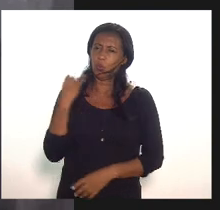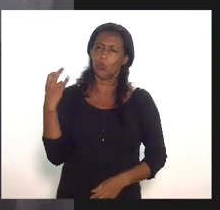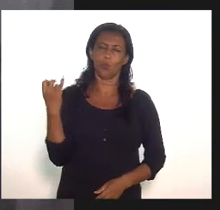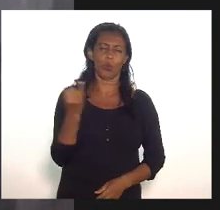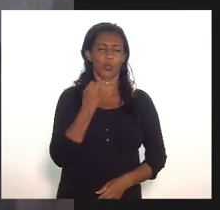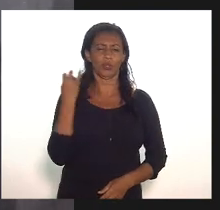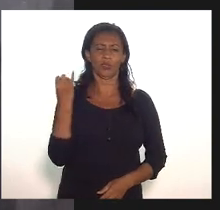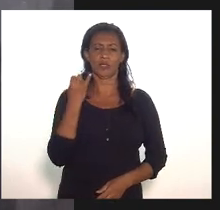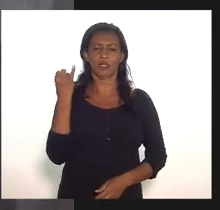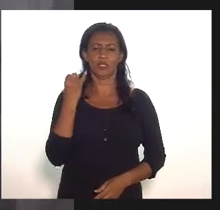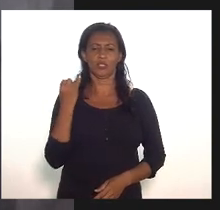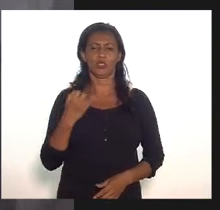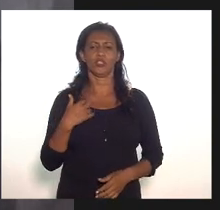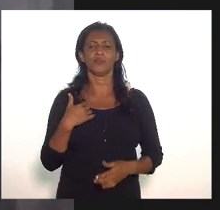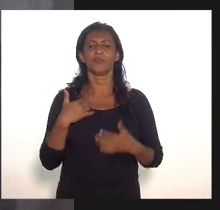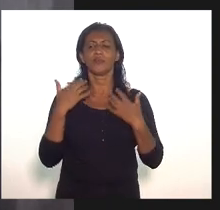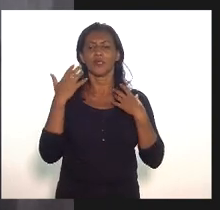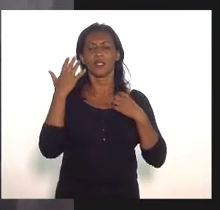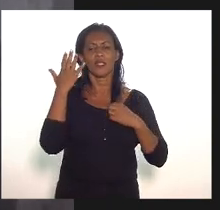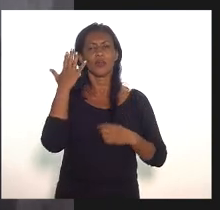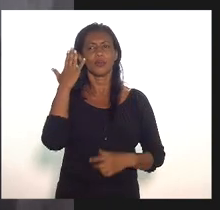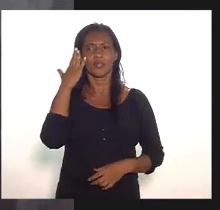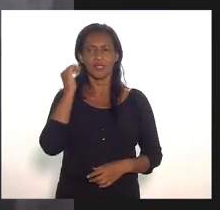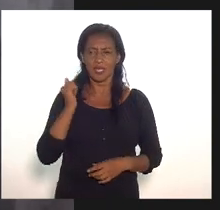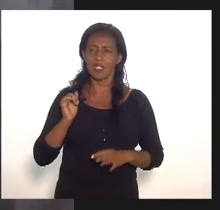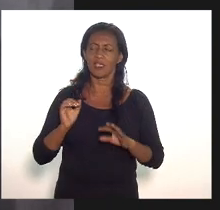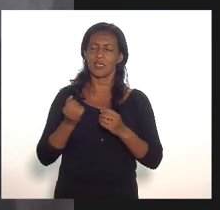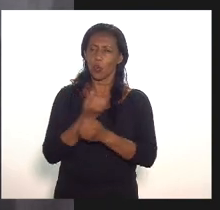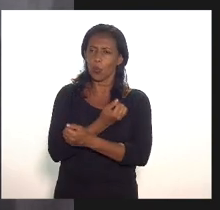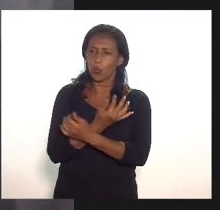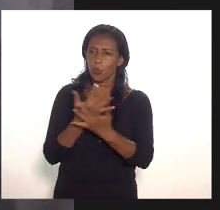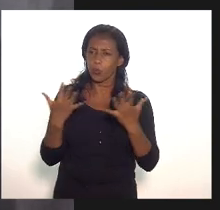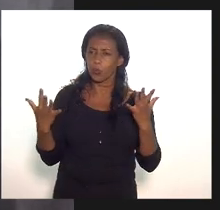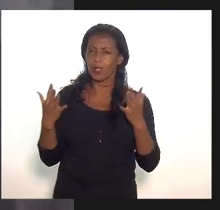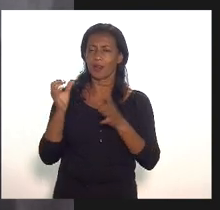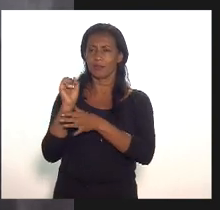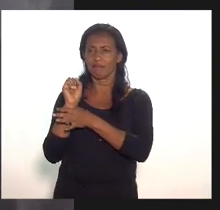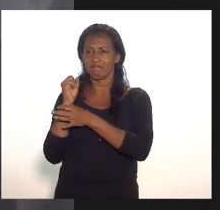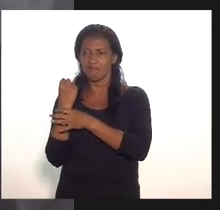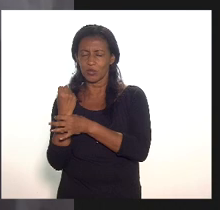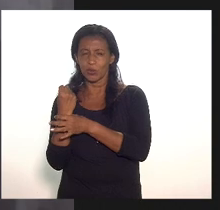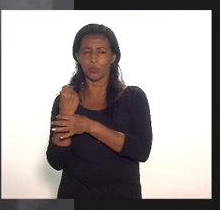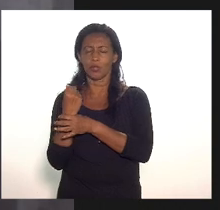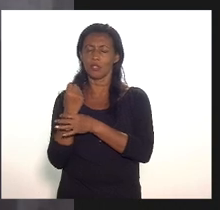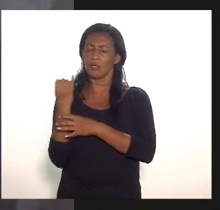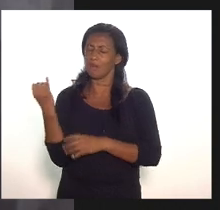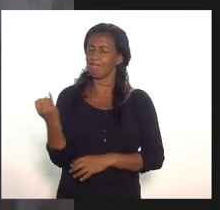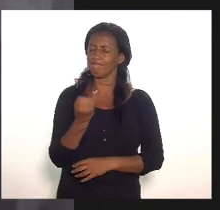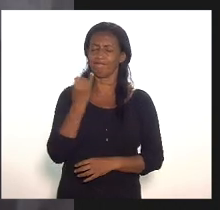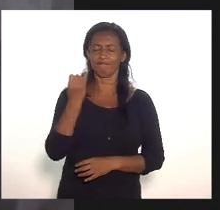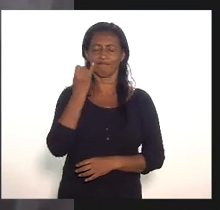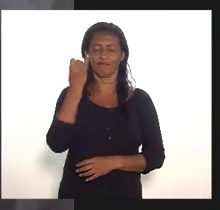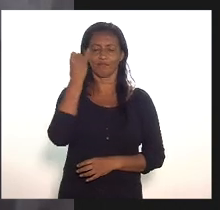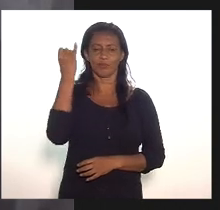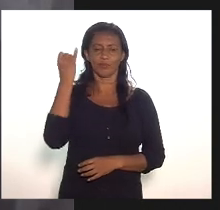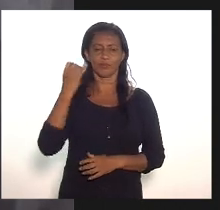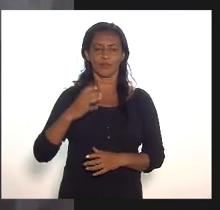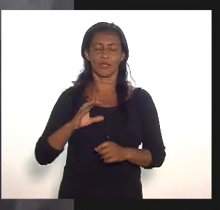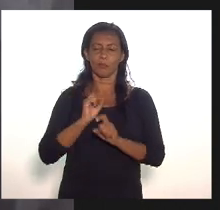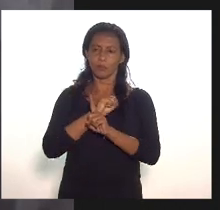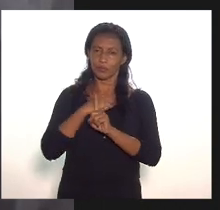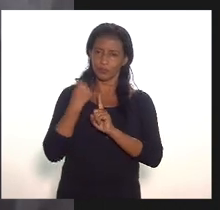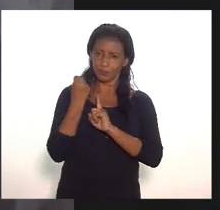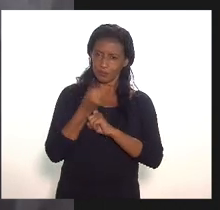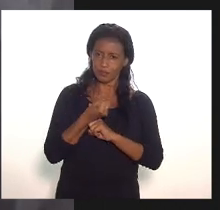importância. Eu sei que são várias categorias, eu também tinha feito da segurança, são de vital importância para a